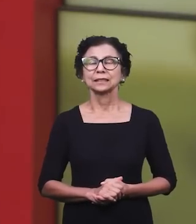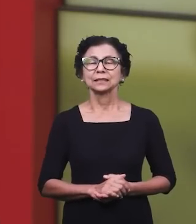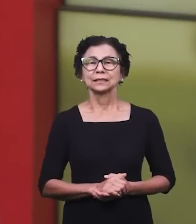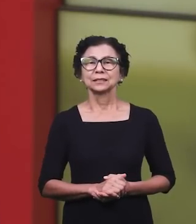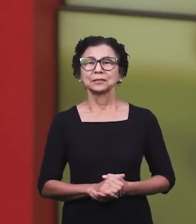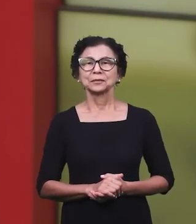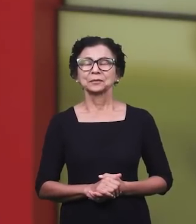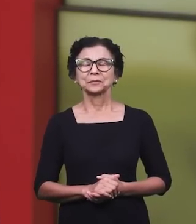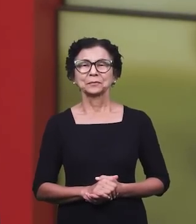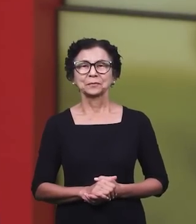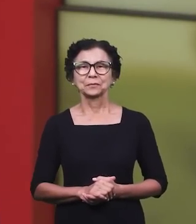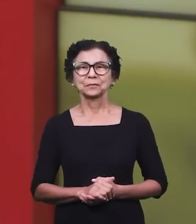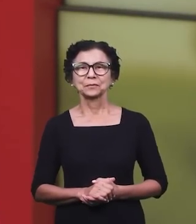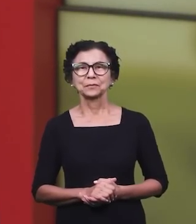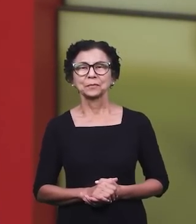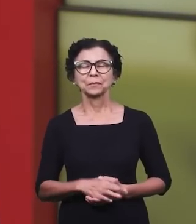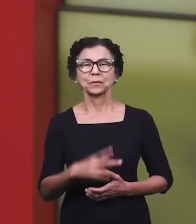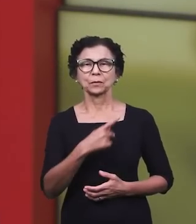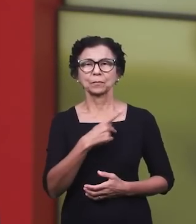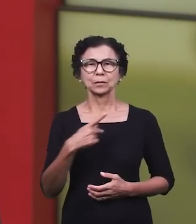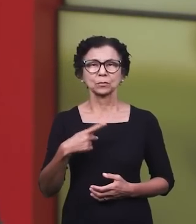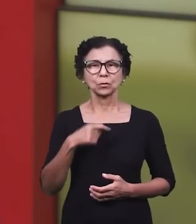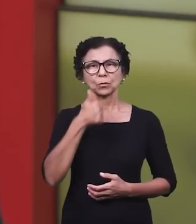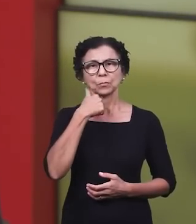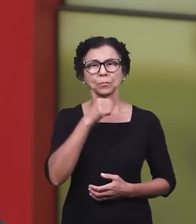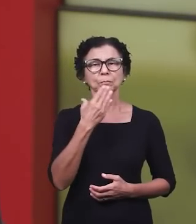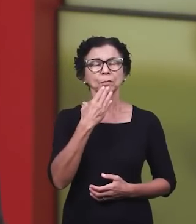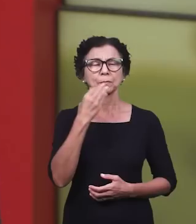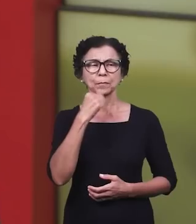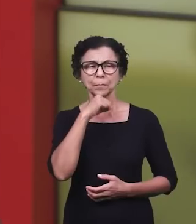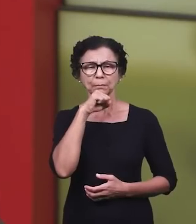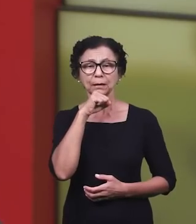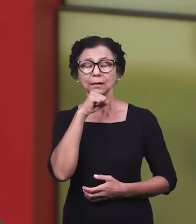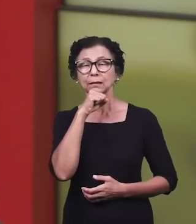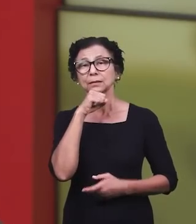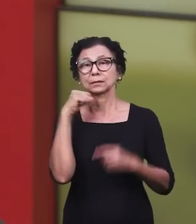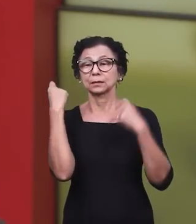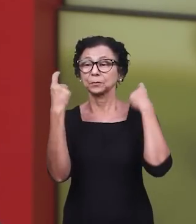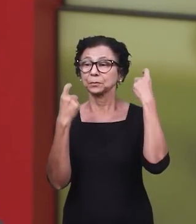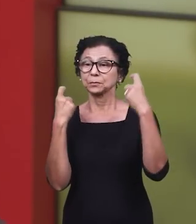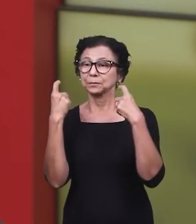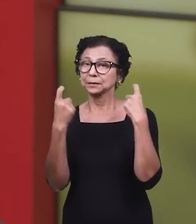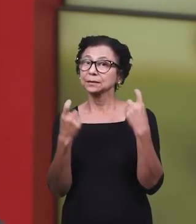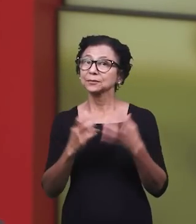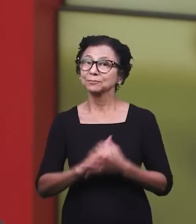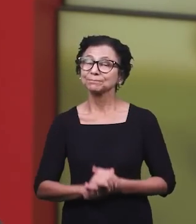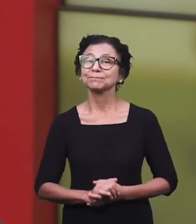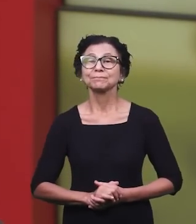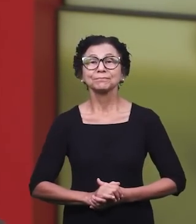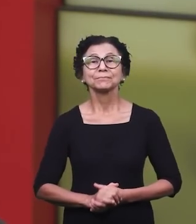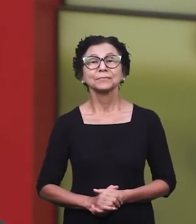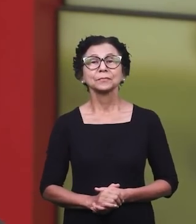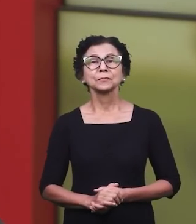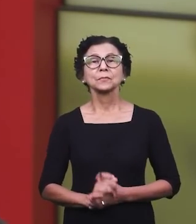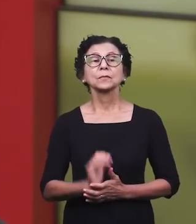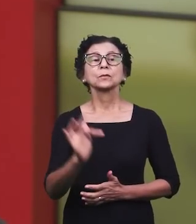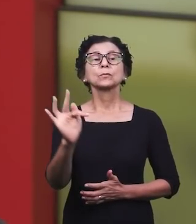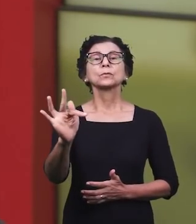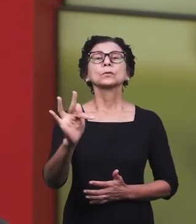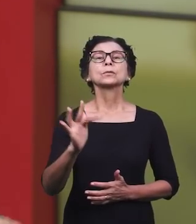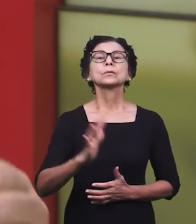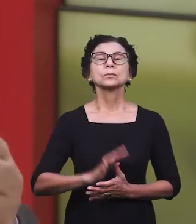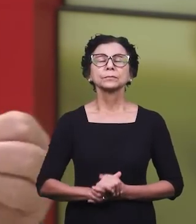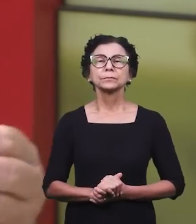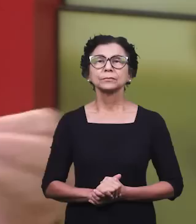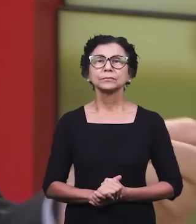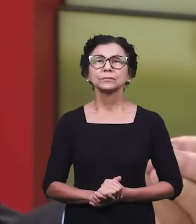a preocupação da igreja, do pastor, do pai, seu pai, da família, é justamente por isso, porque senão